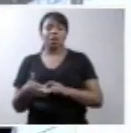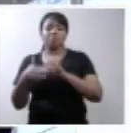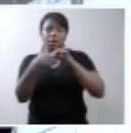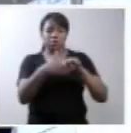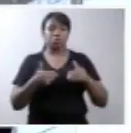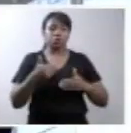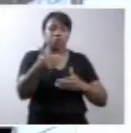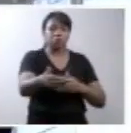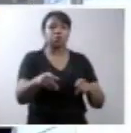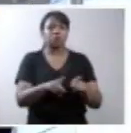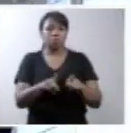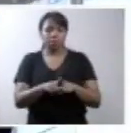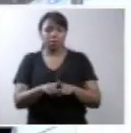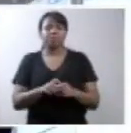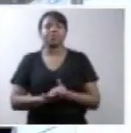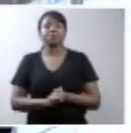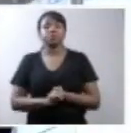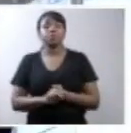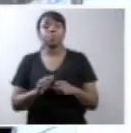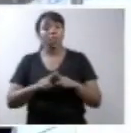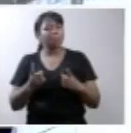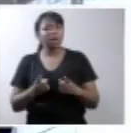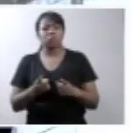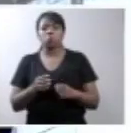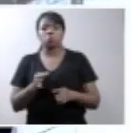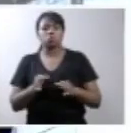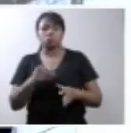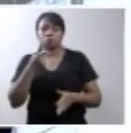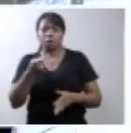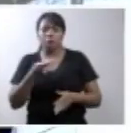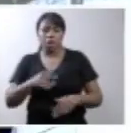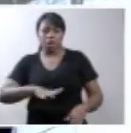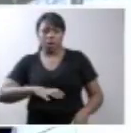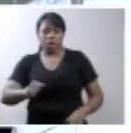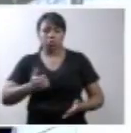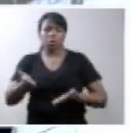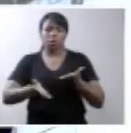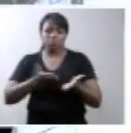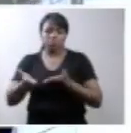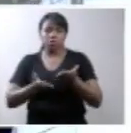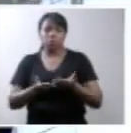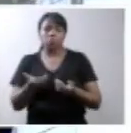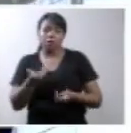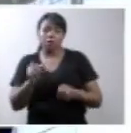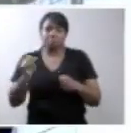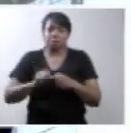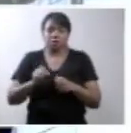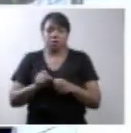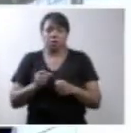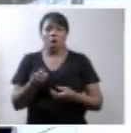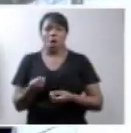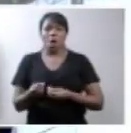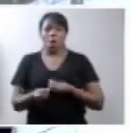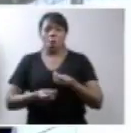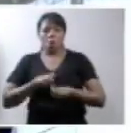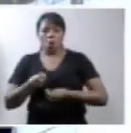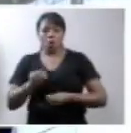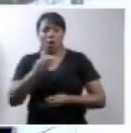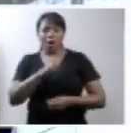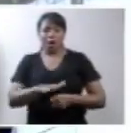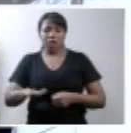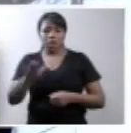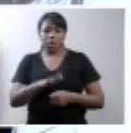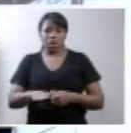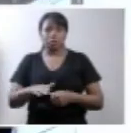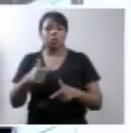adiante esta gravidez até a viabilidade fetal portanto não se justifica como aborto terapêutico que se pretende fazer como